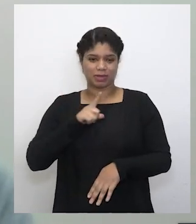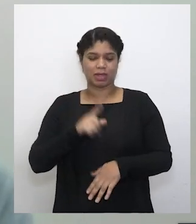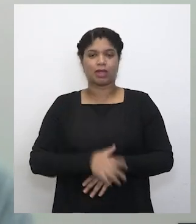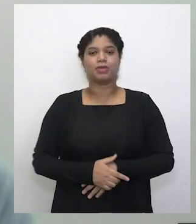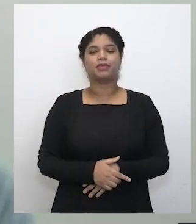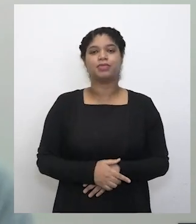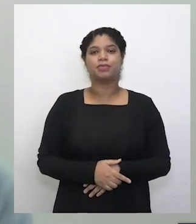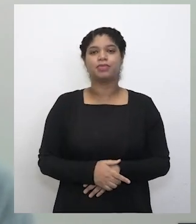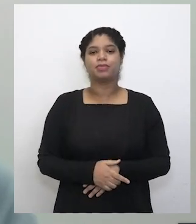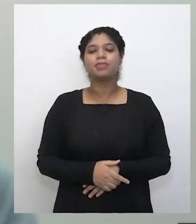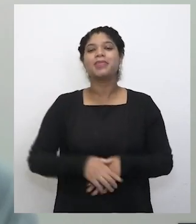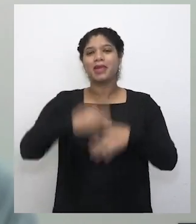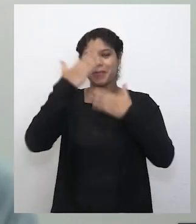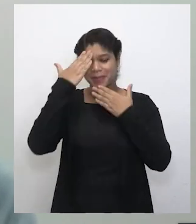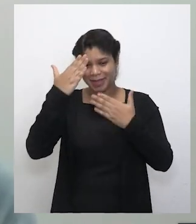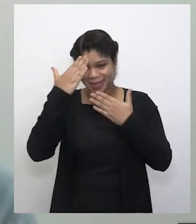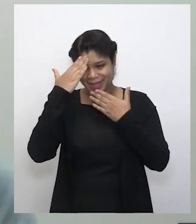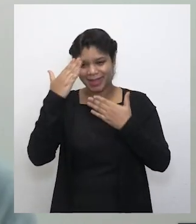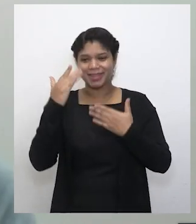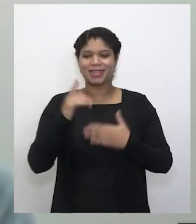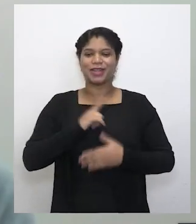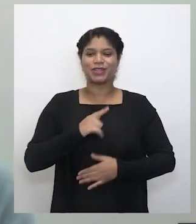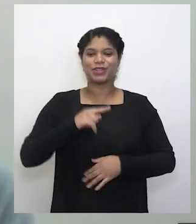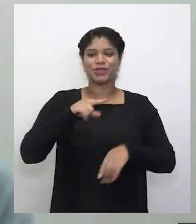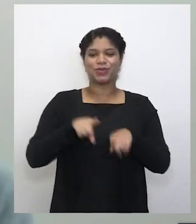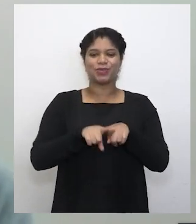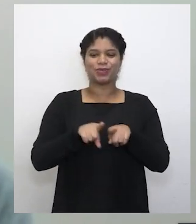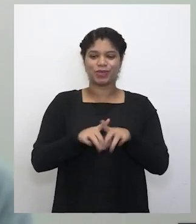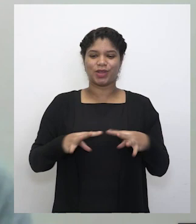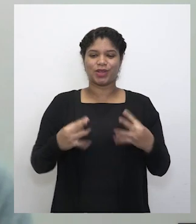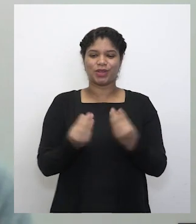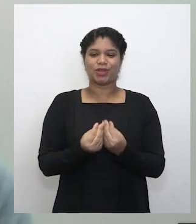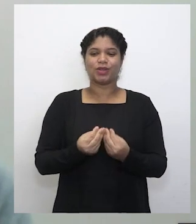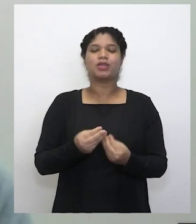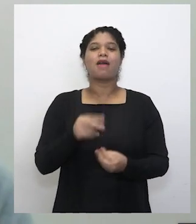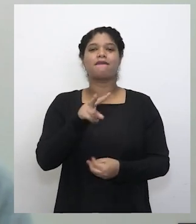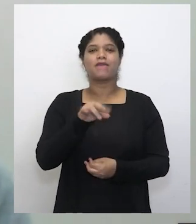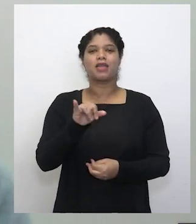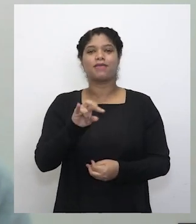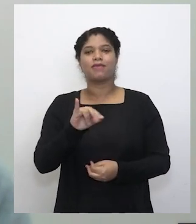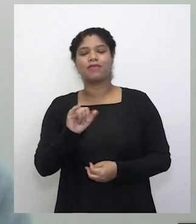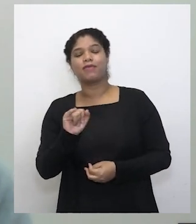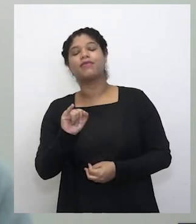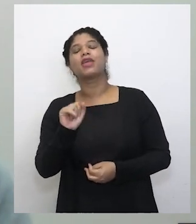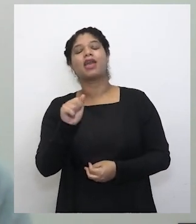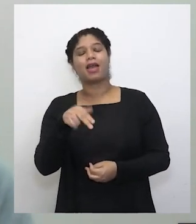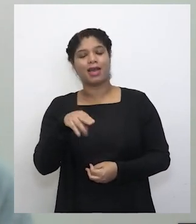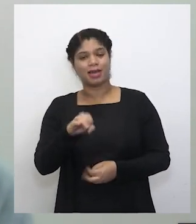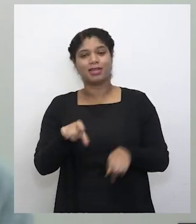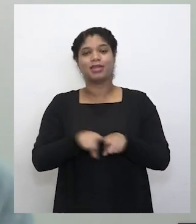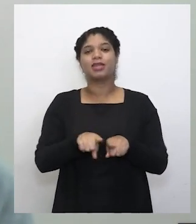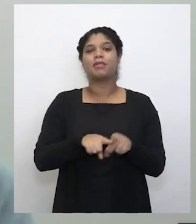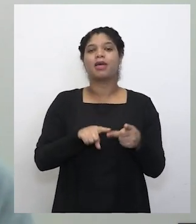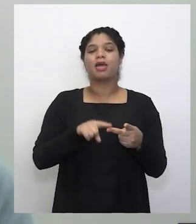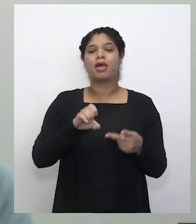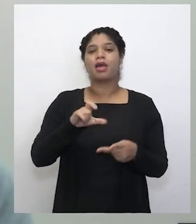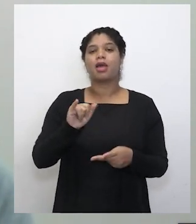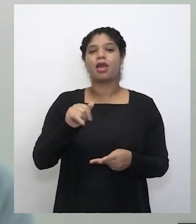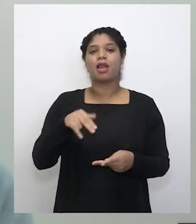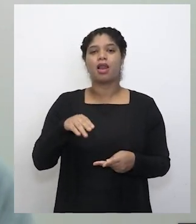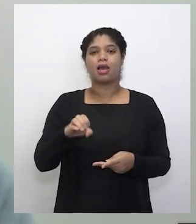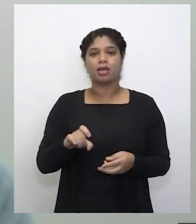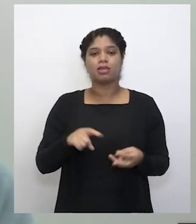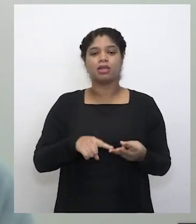muitas obrigadas aqui e agradecimentos à professora Viviane, professora Elaine, professora